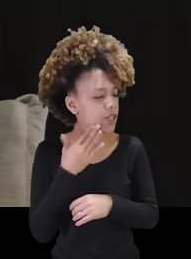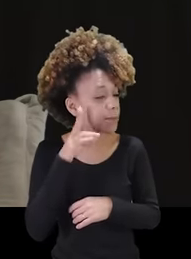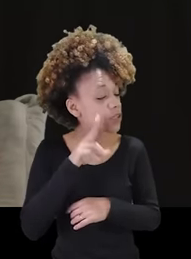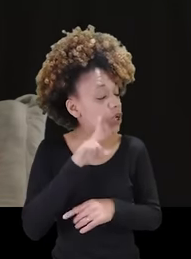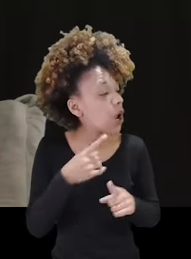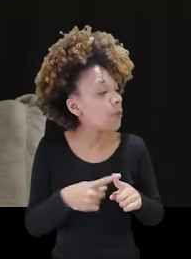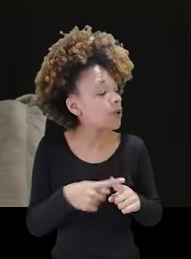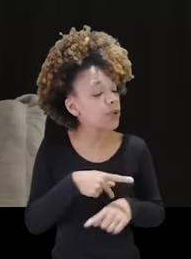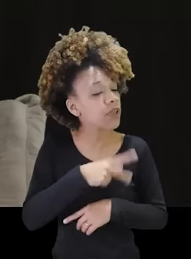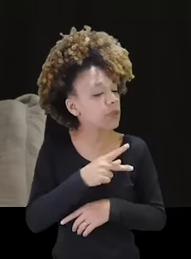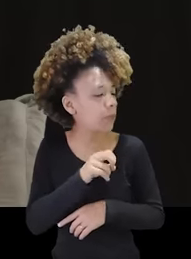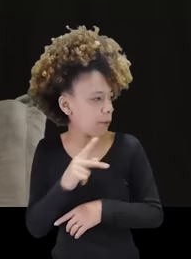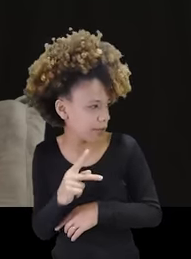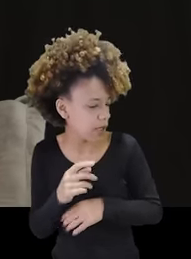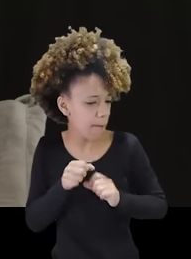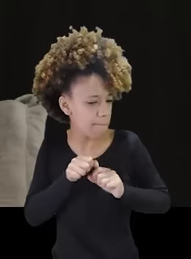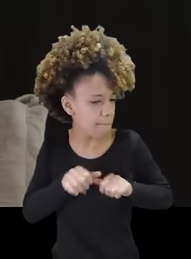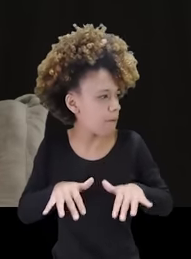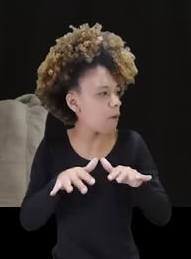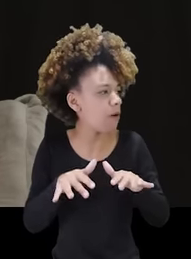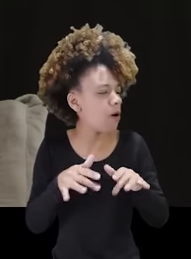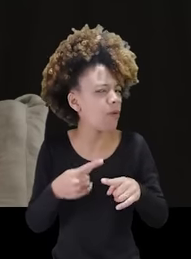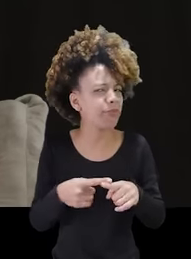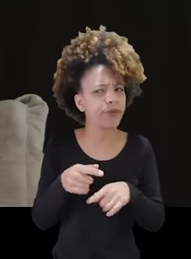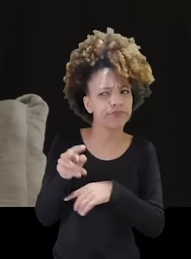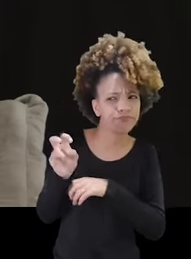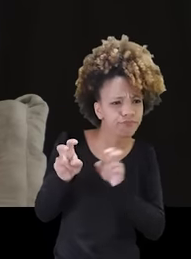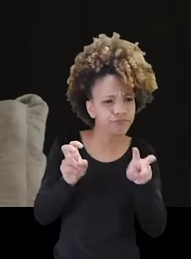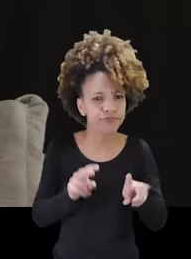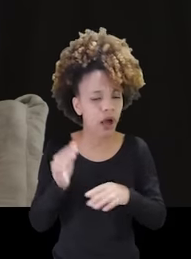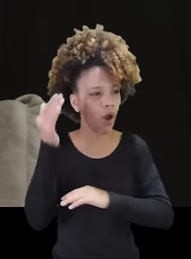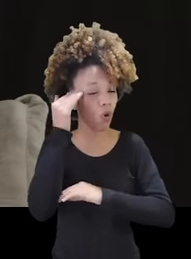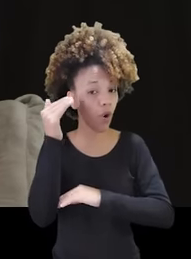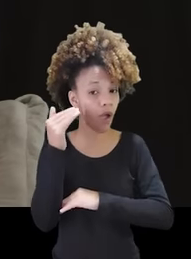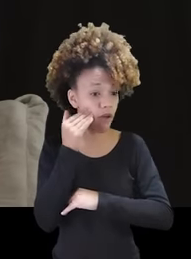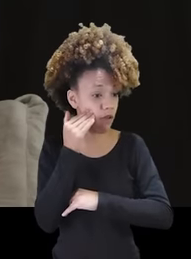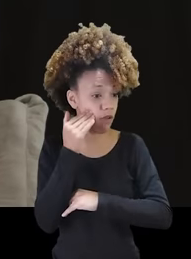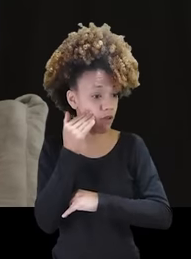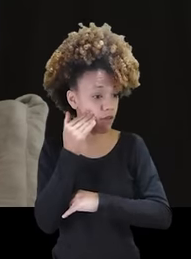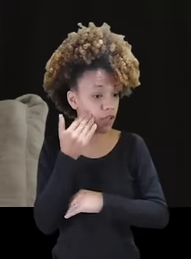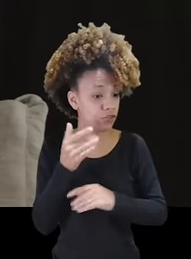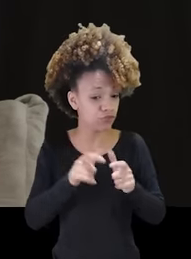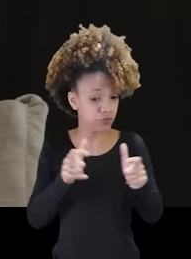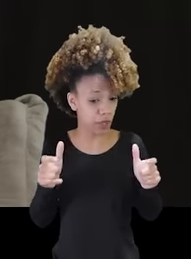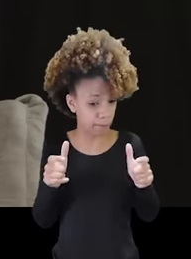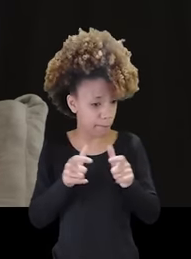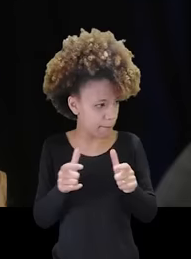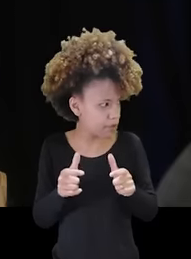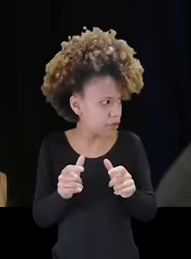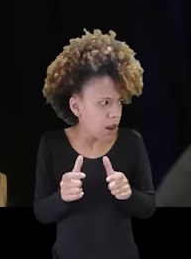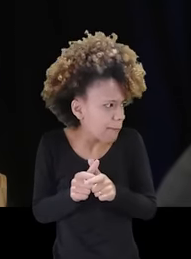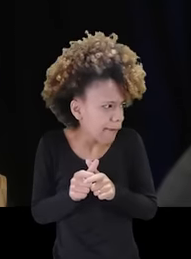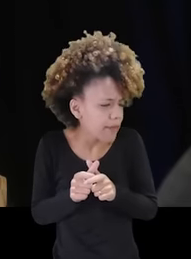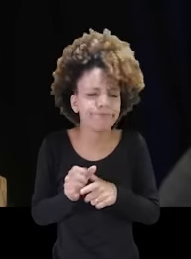da história Por que que o k-pop bombou tanto porque o que eu vejo assim cara Coreia em matéria de tamanho de proporção